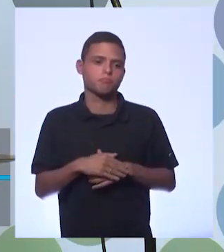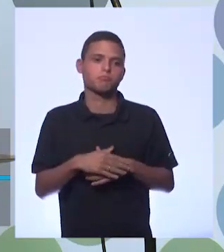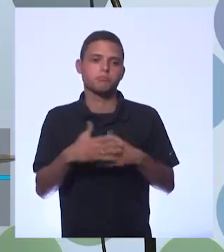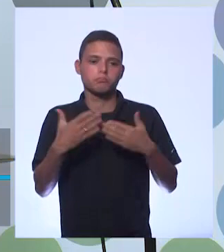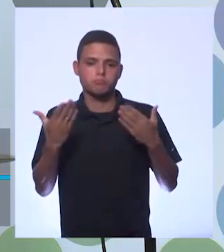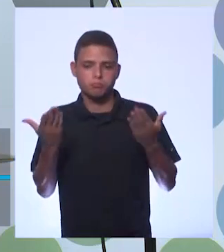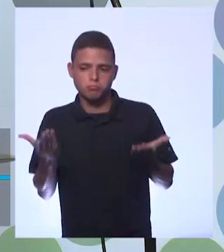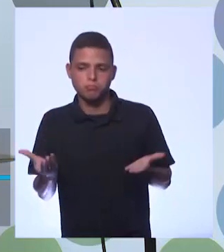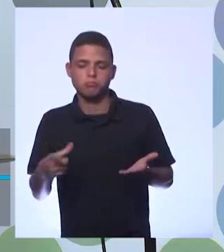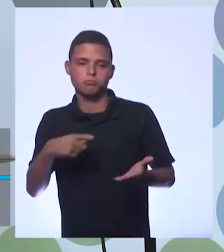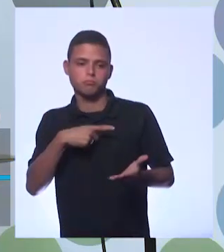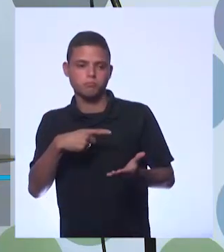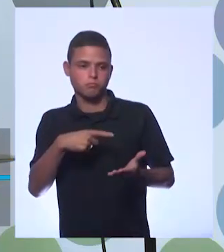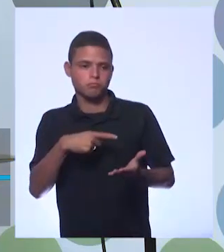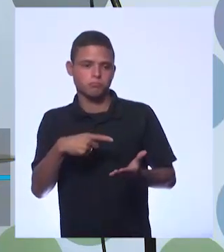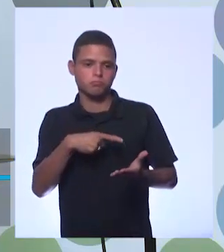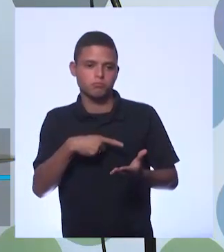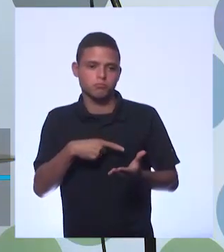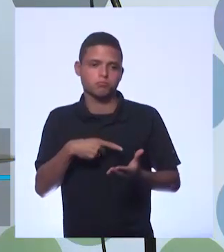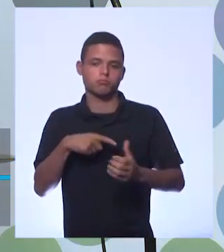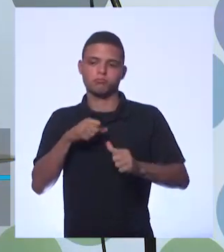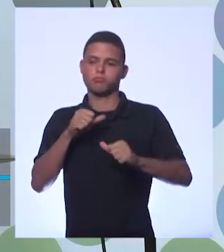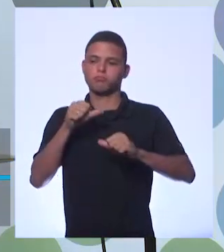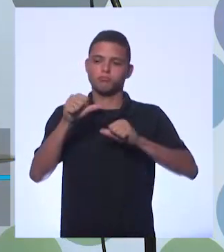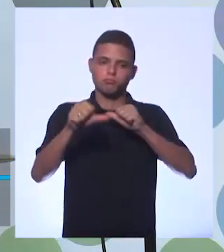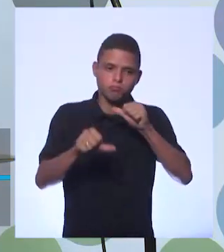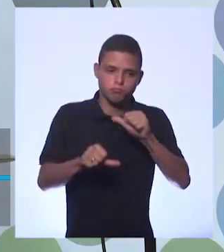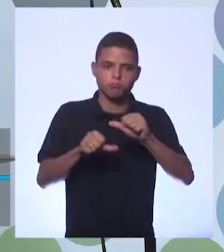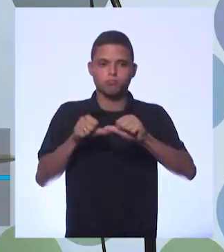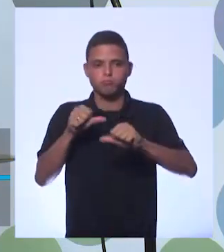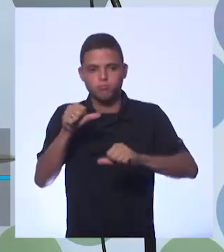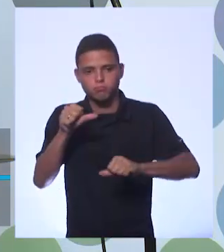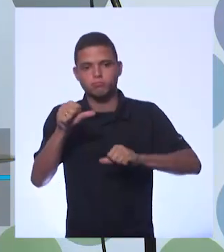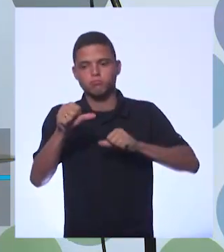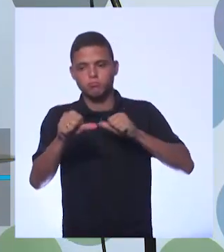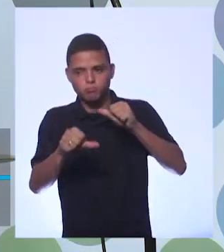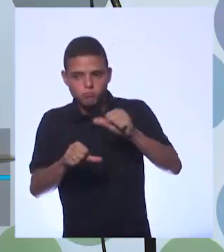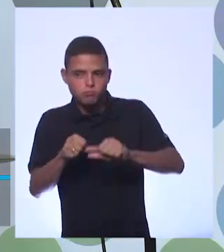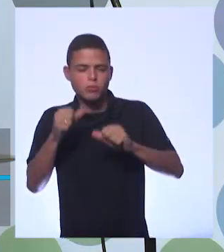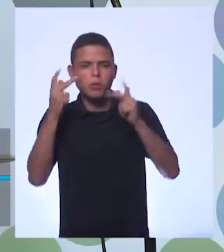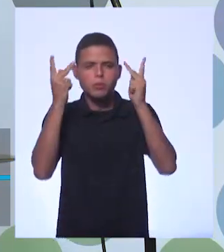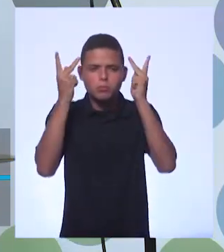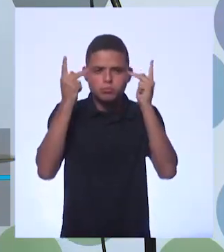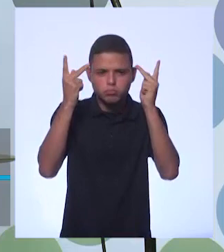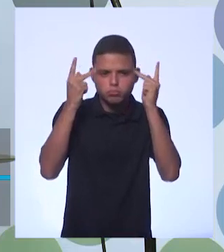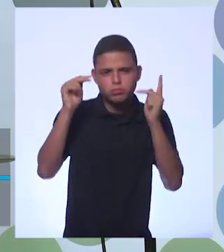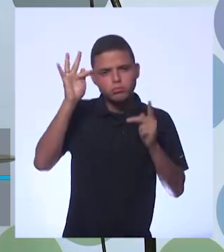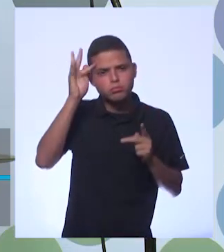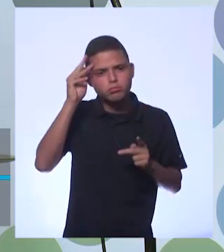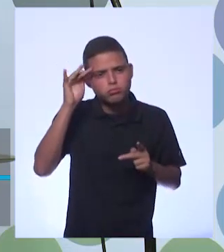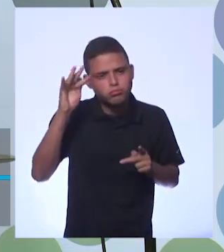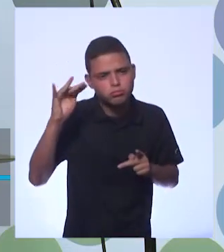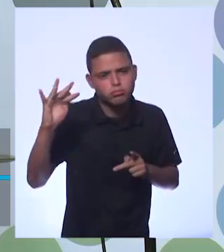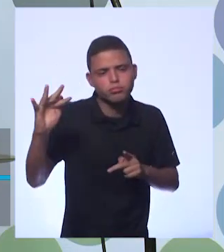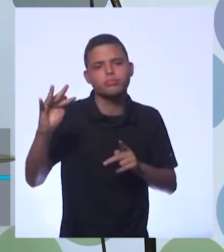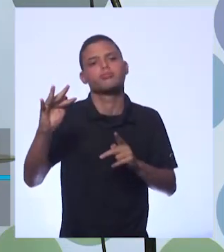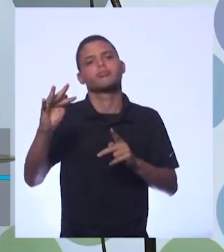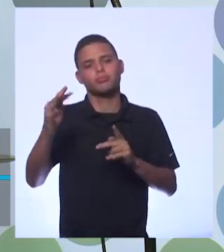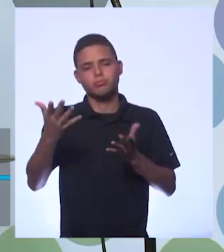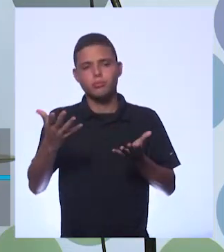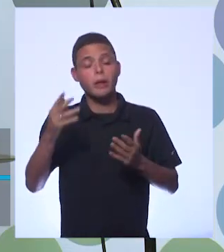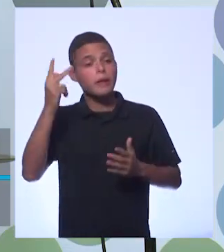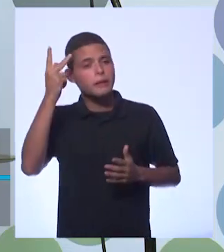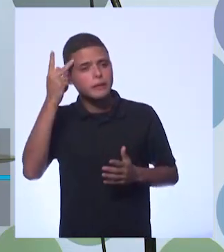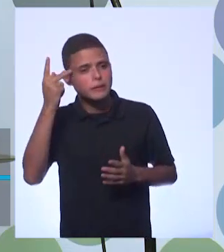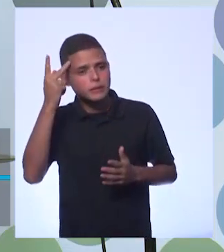da transcendência e da imanência, né, que é muito comum a gente falar em filosofia. Você já comentou a respeito disso,